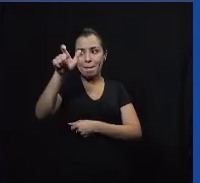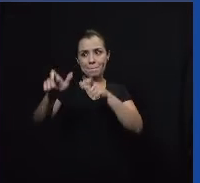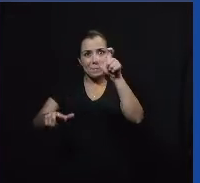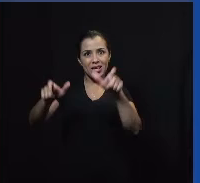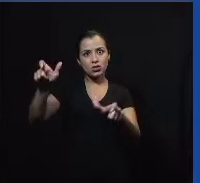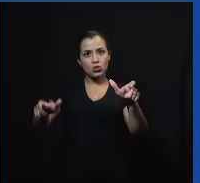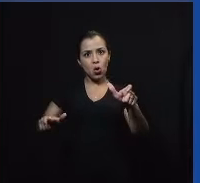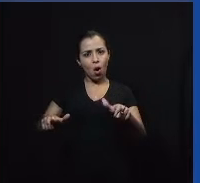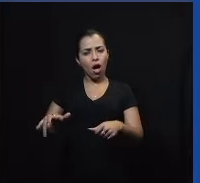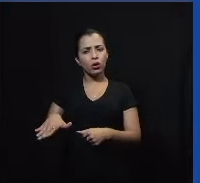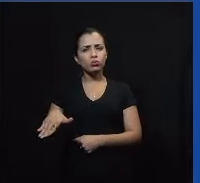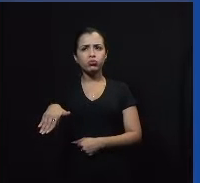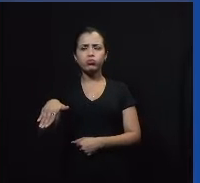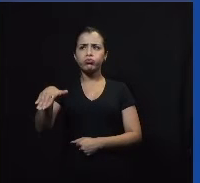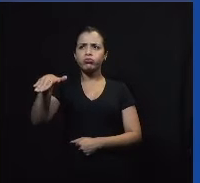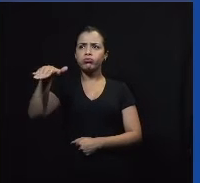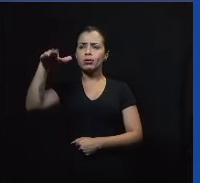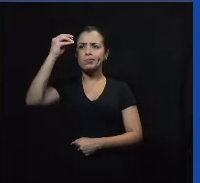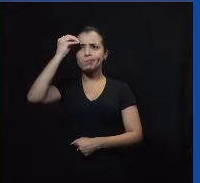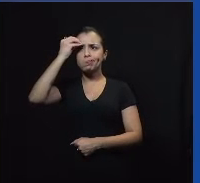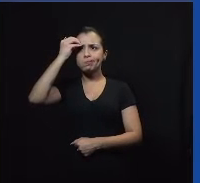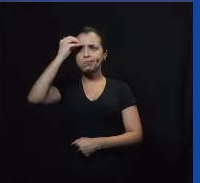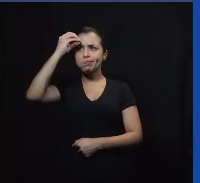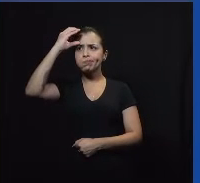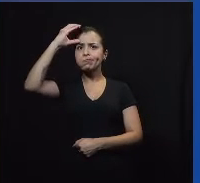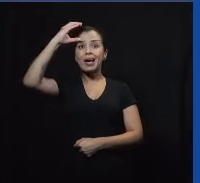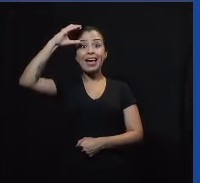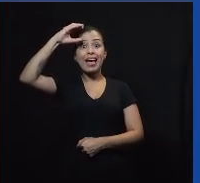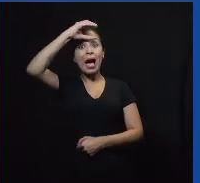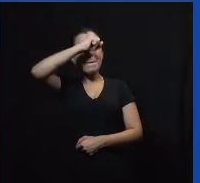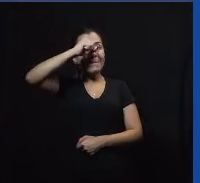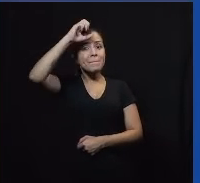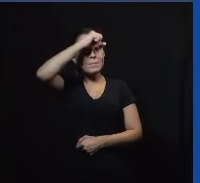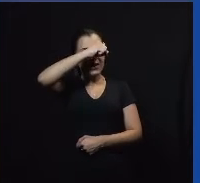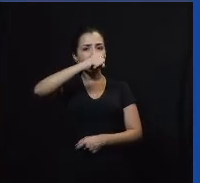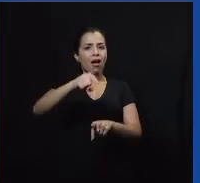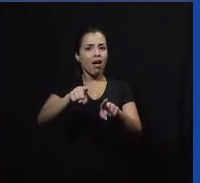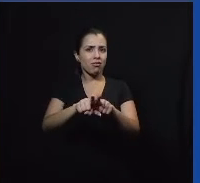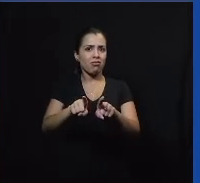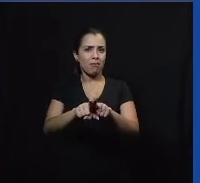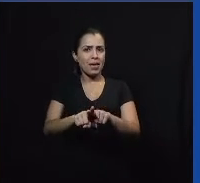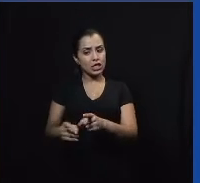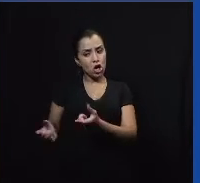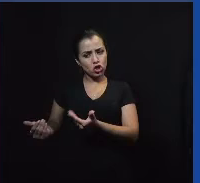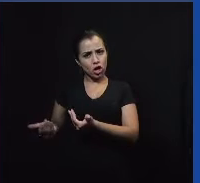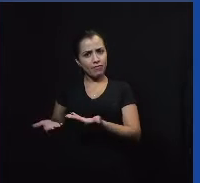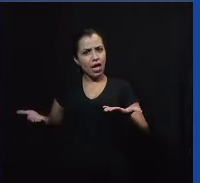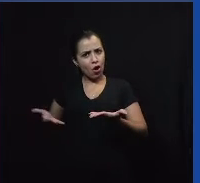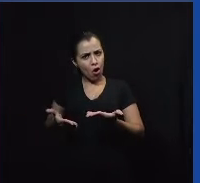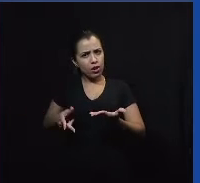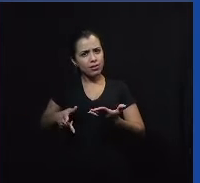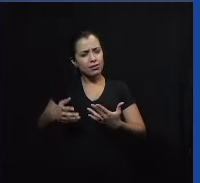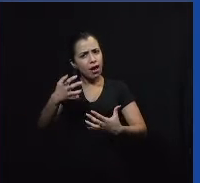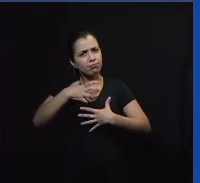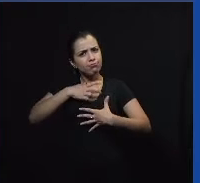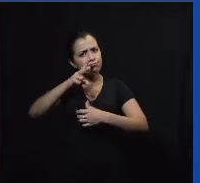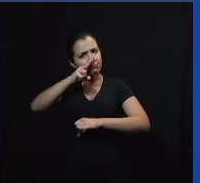mas ela também é uma alavanca para o processo de aprendizado, né? Os jovens que estão se fortalecendo aí como cidadãos também